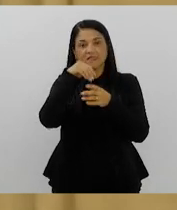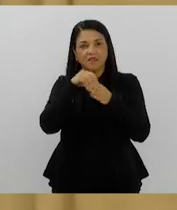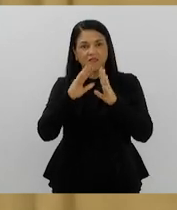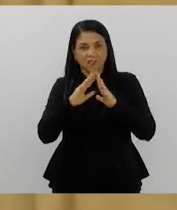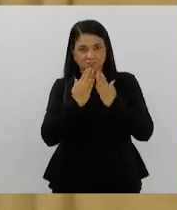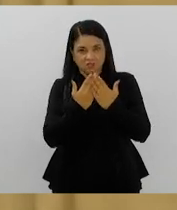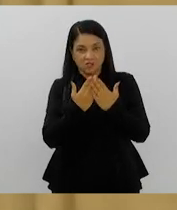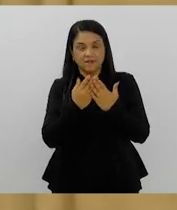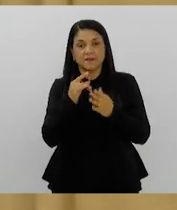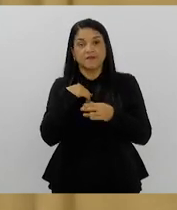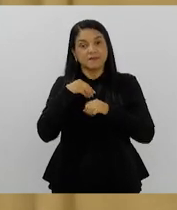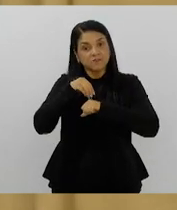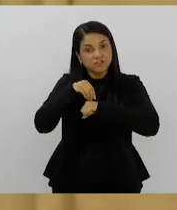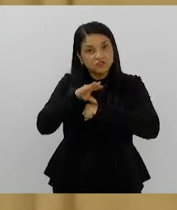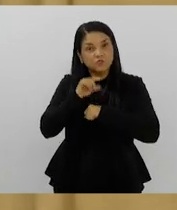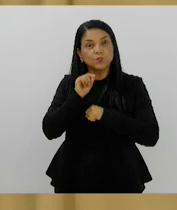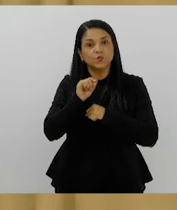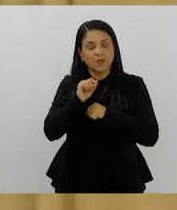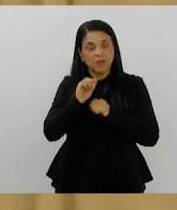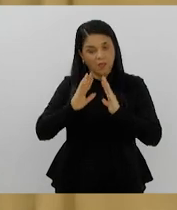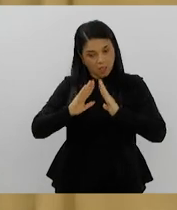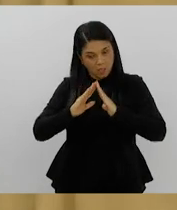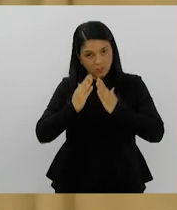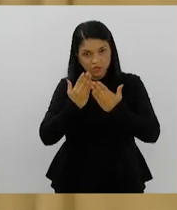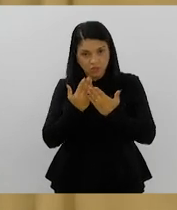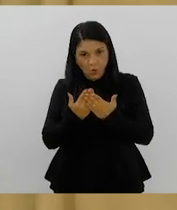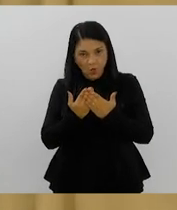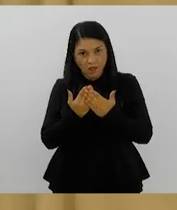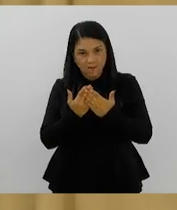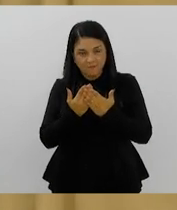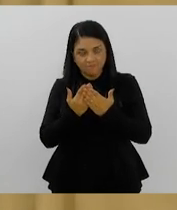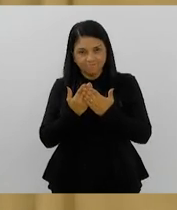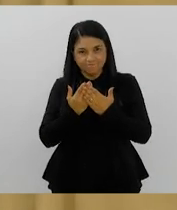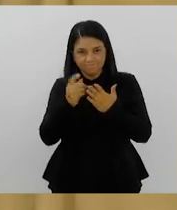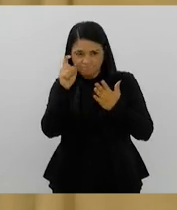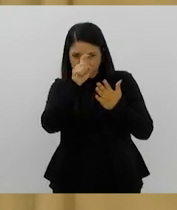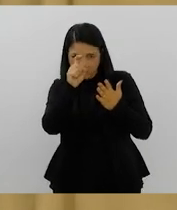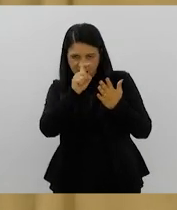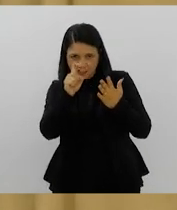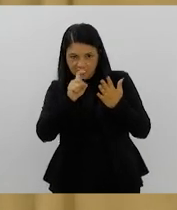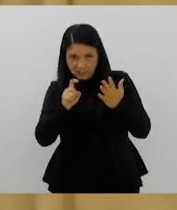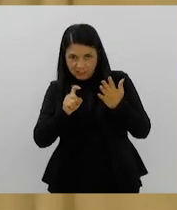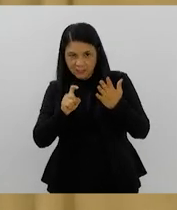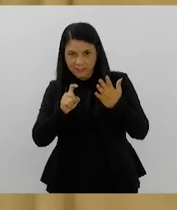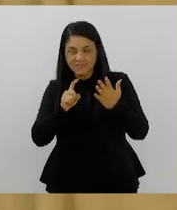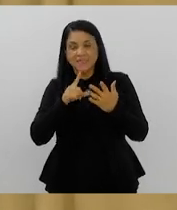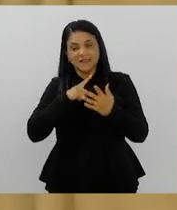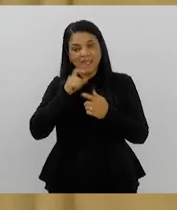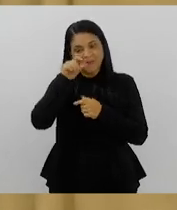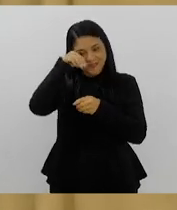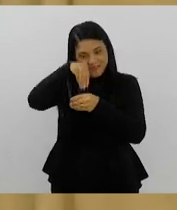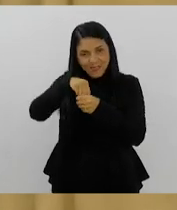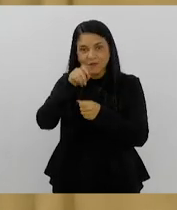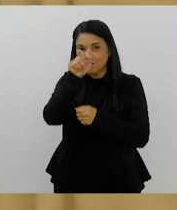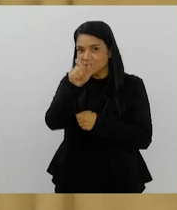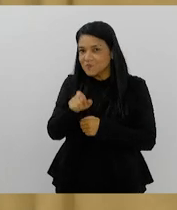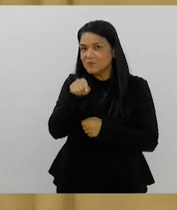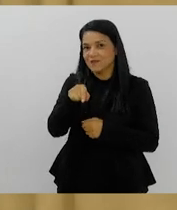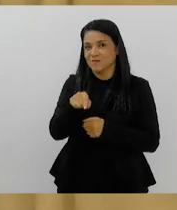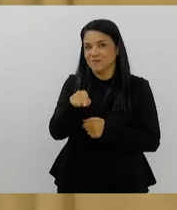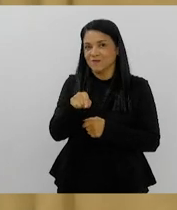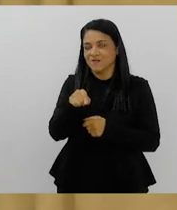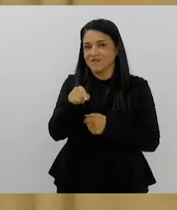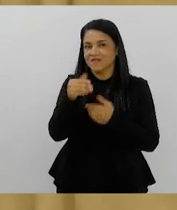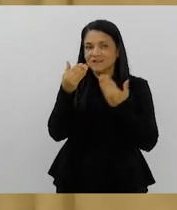por exemplo, de que naquela escola há alguém que, de alguma forma,